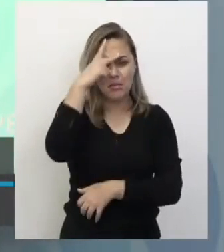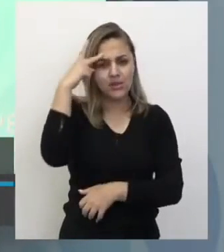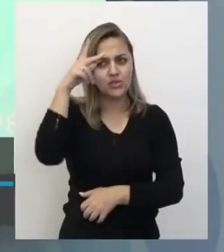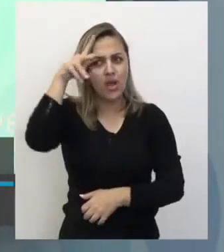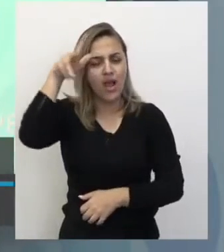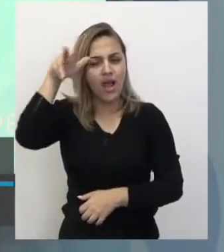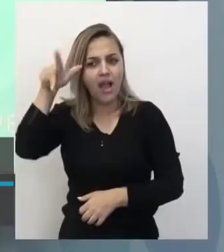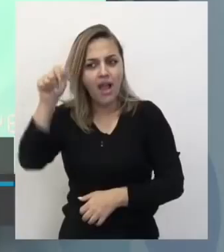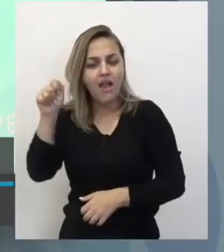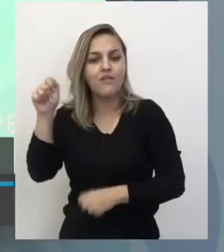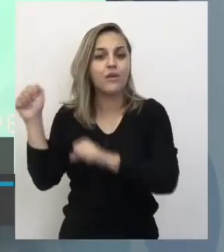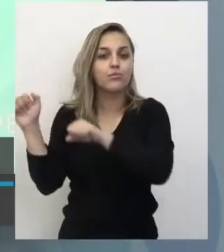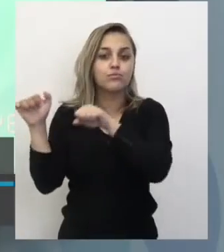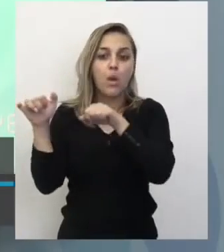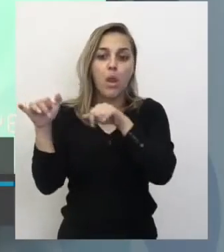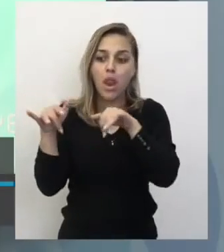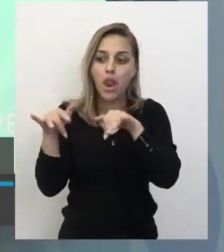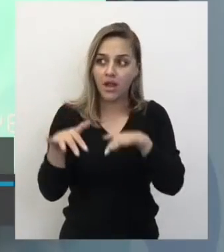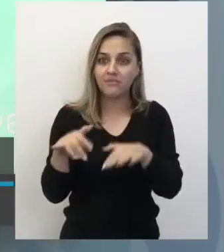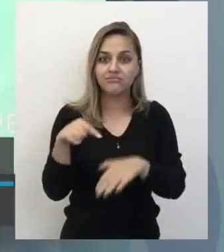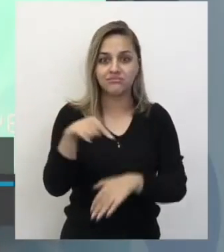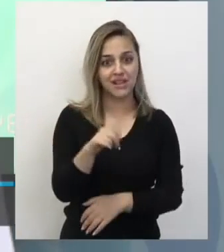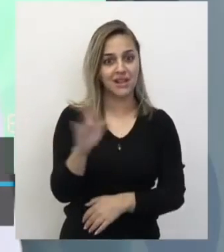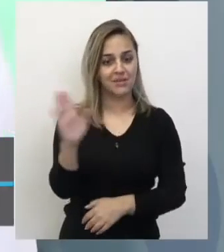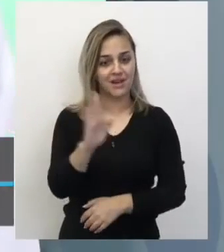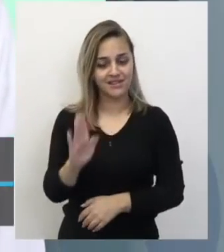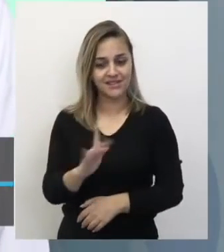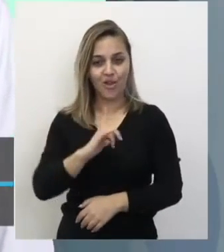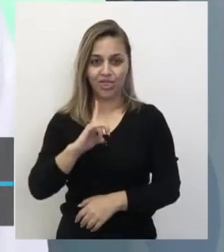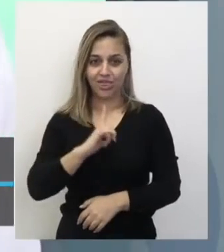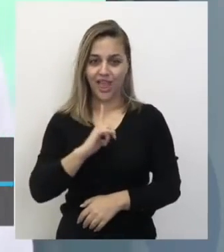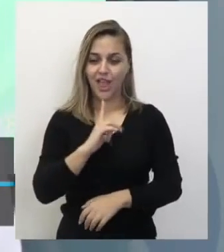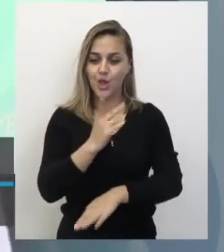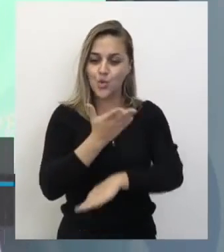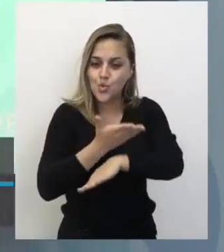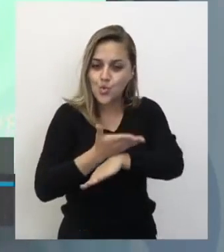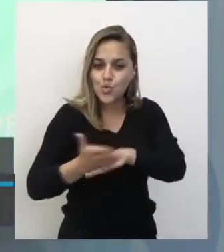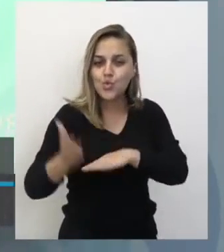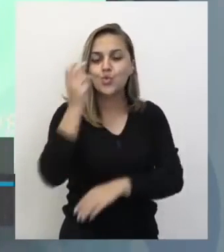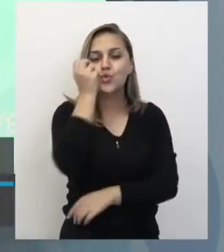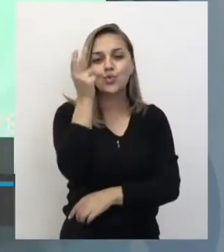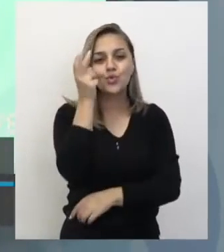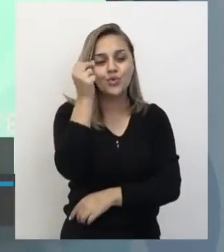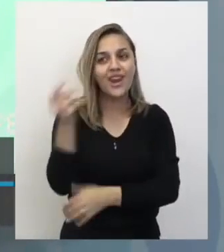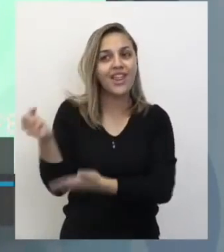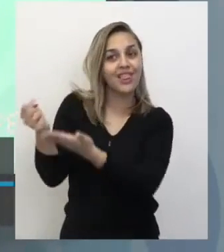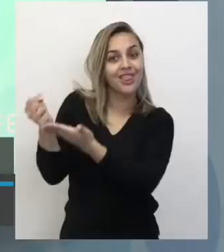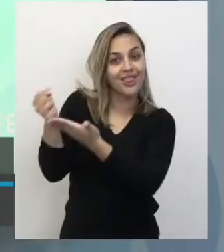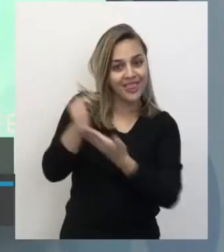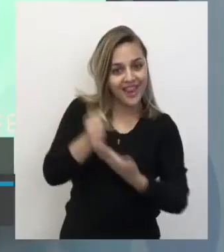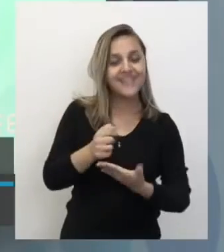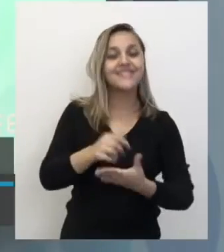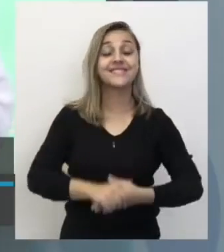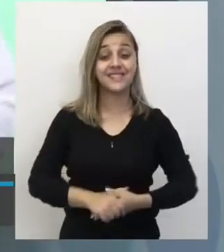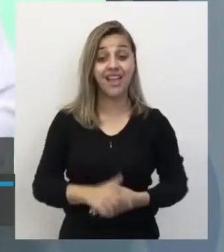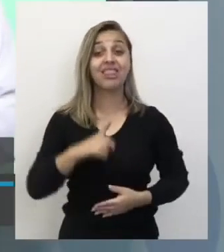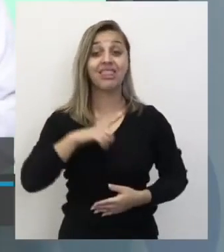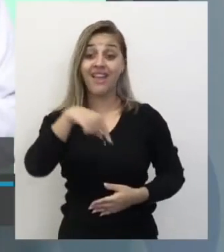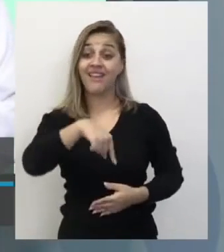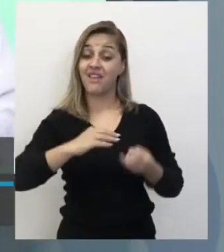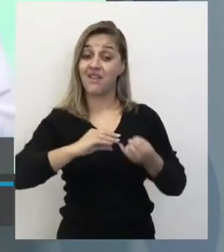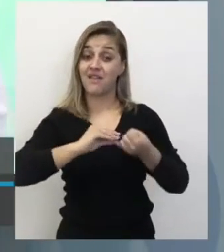cá, trouxeram também seus costumes, o pessoal falou muito aqui da feijoada, né? E aí a gente junta isso, o